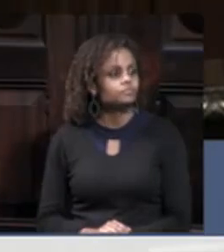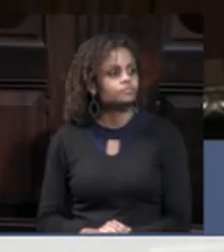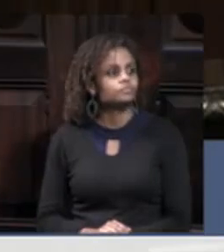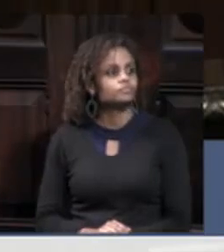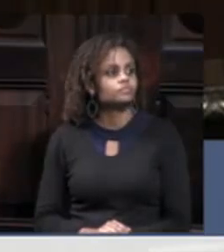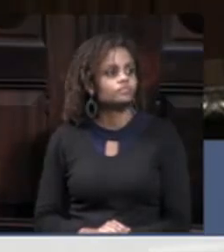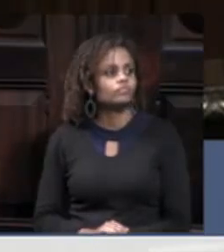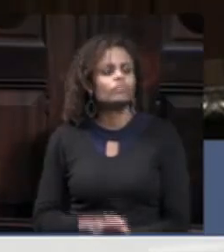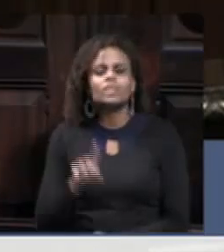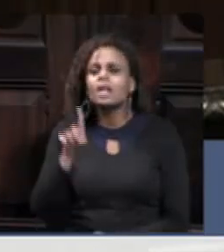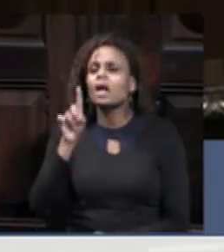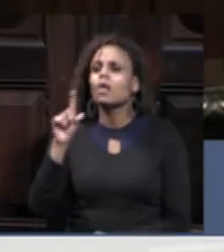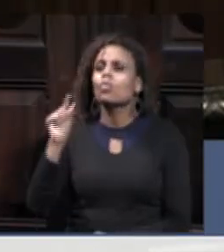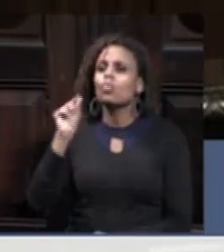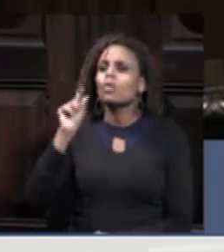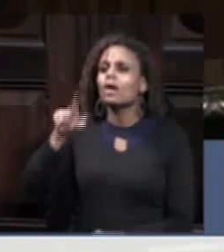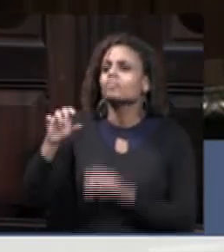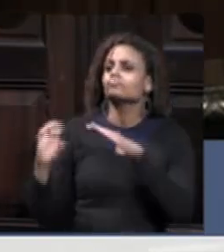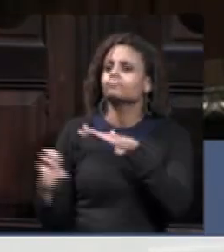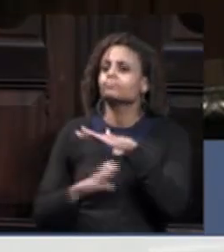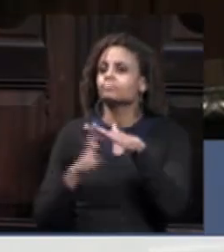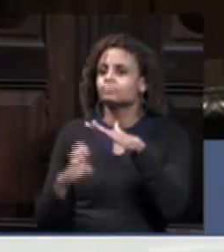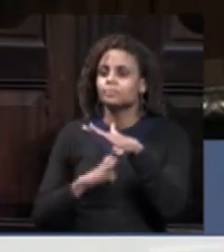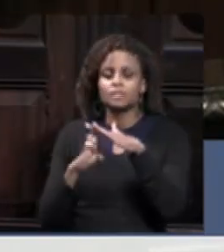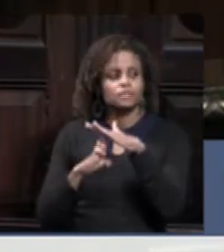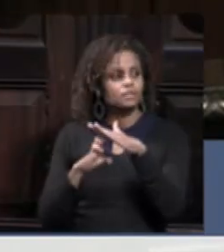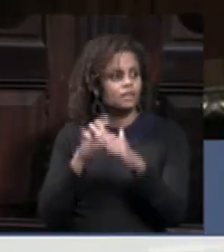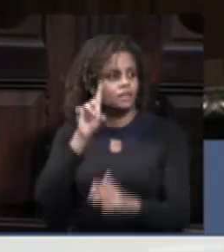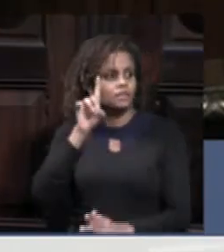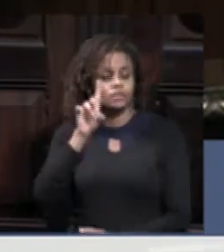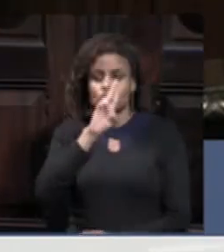há uma empresa de nome Bareza,